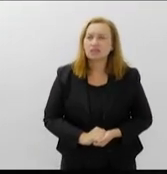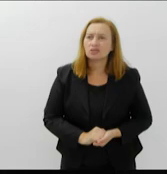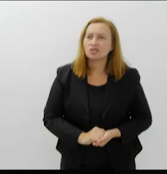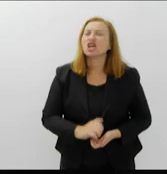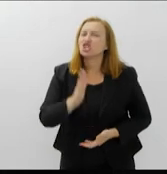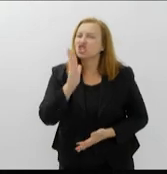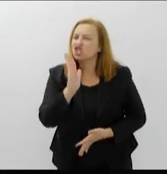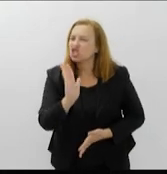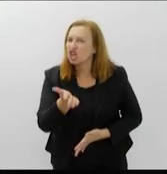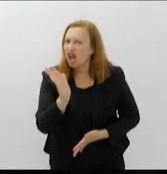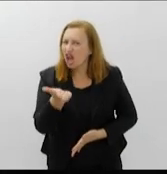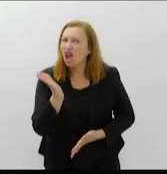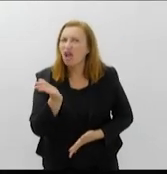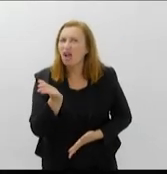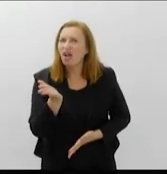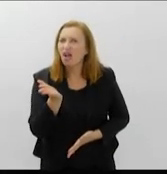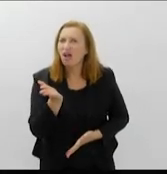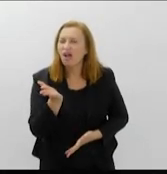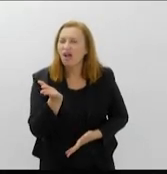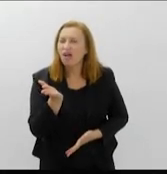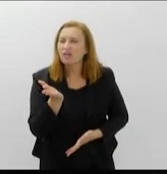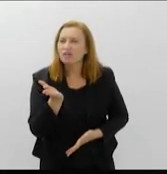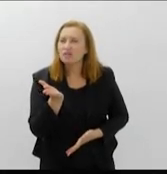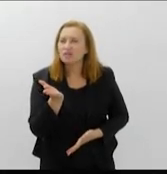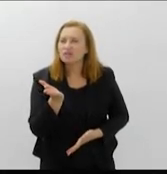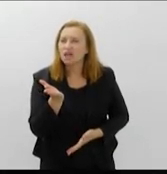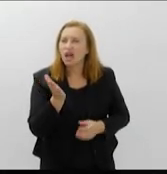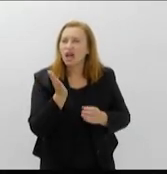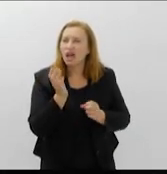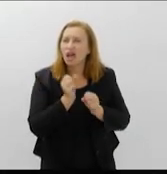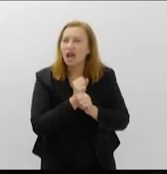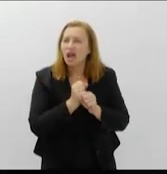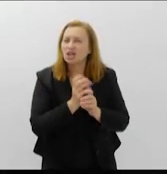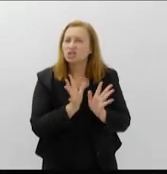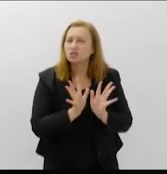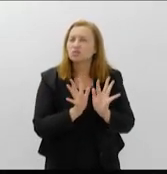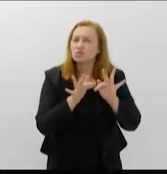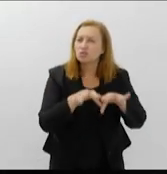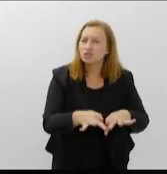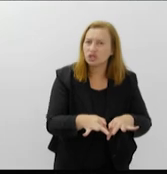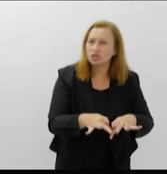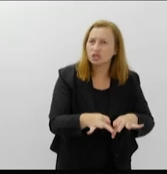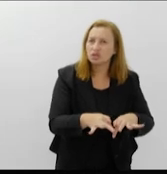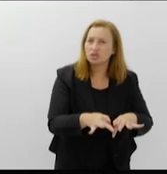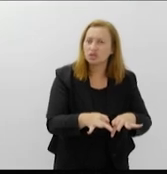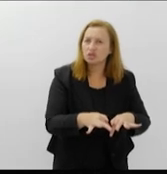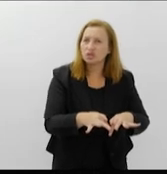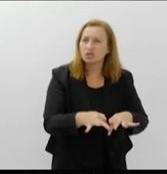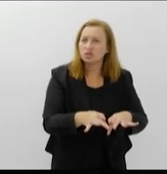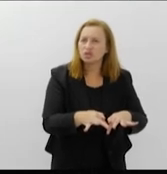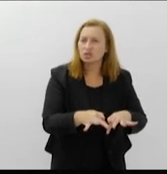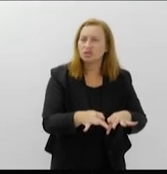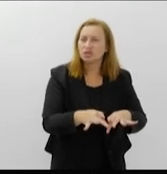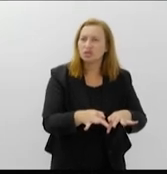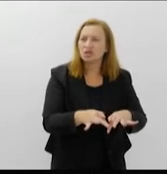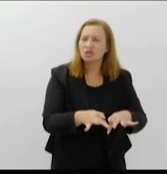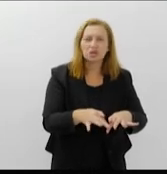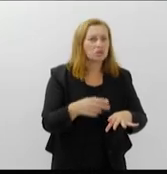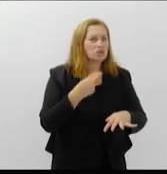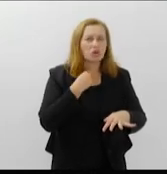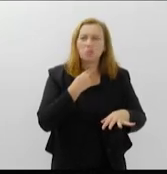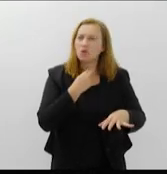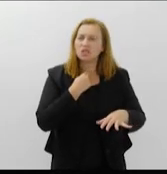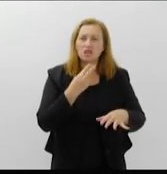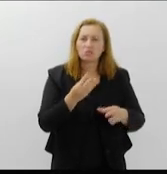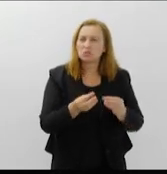Já chegamos há muito tempo no fim do poço. A gente não pode chegar mais fundo do que isso.